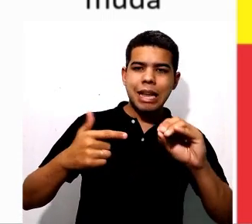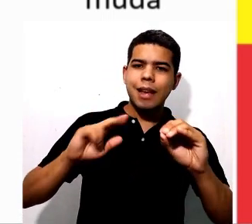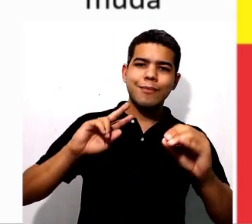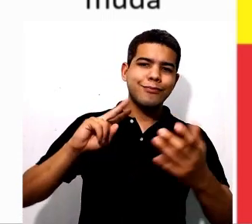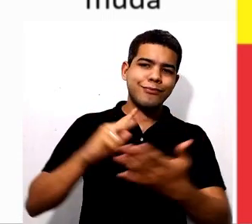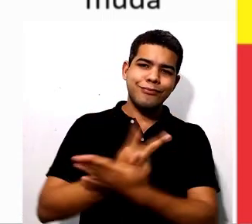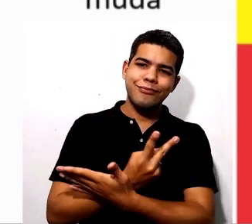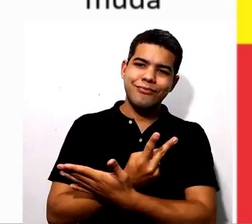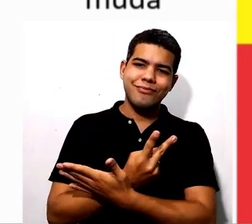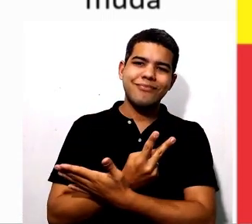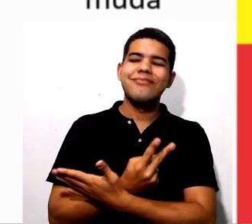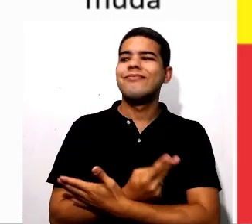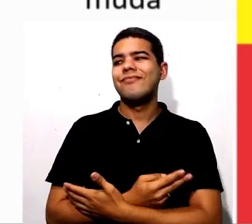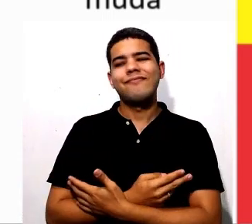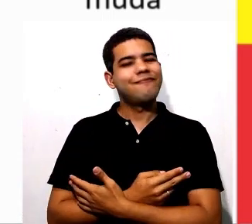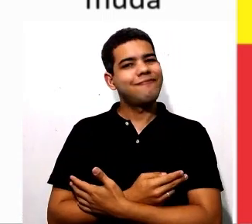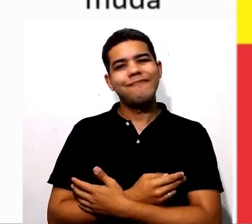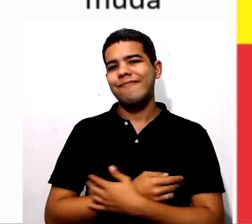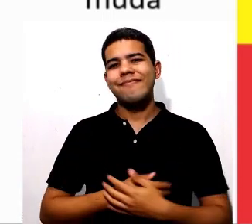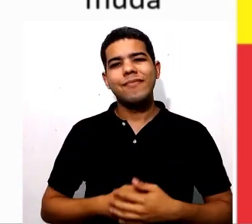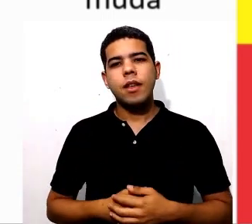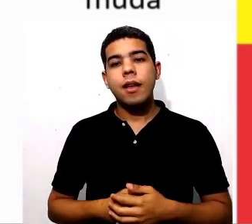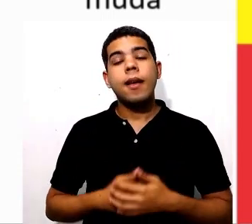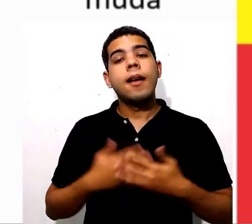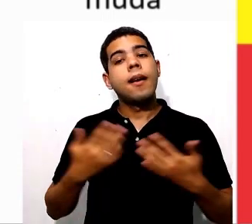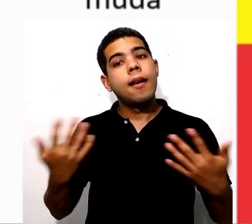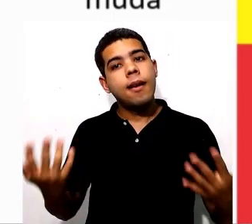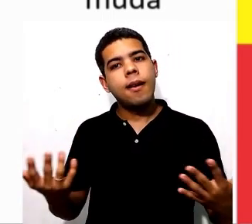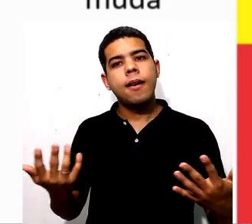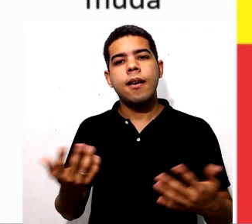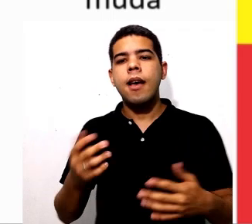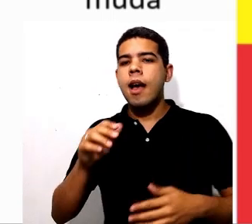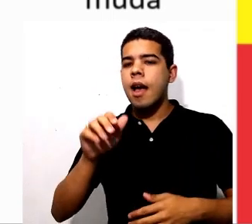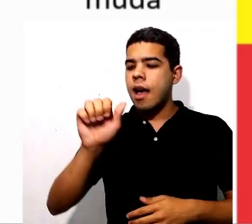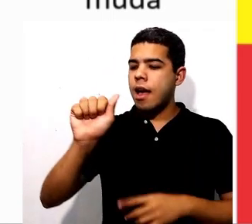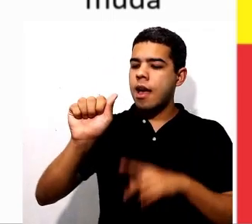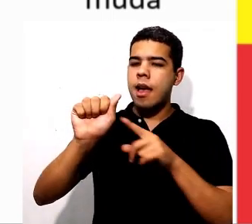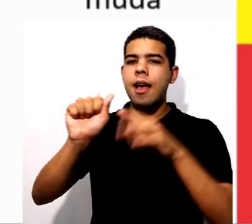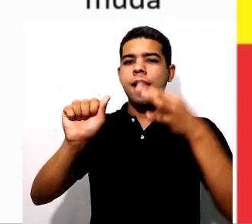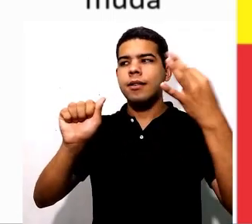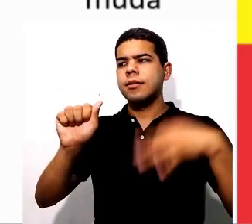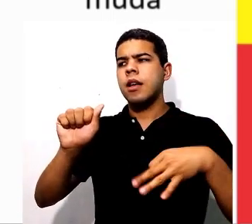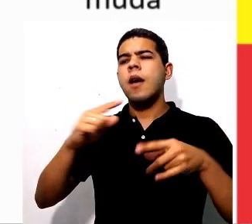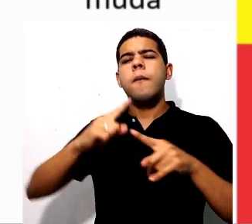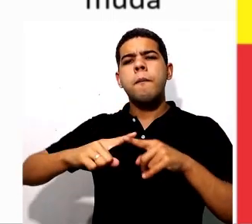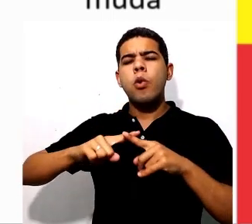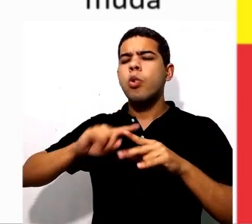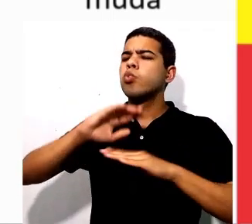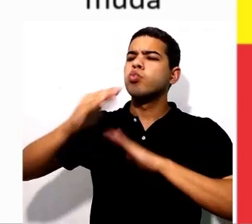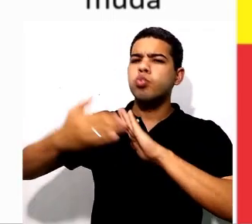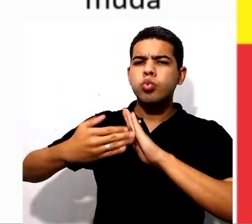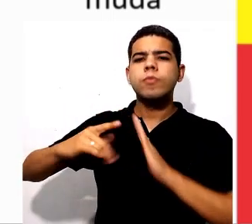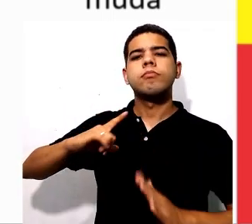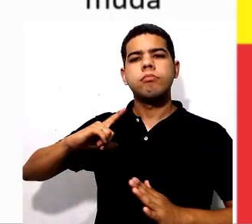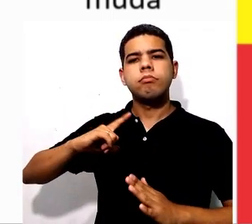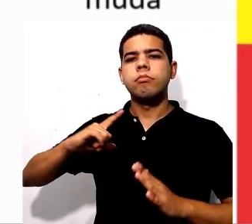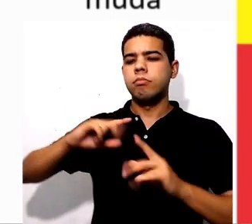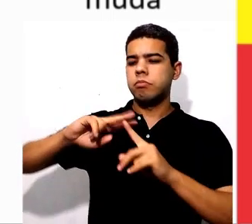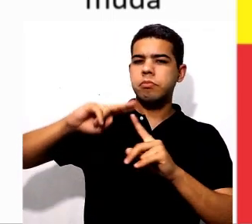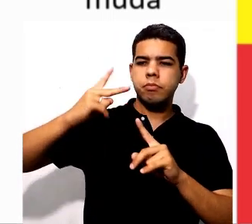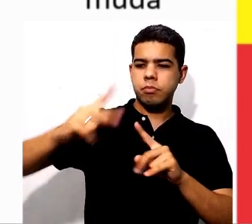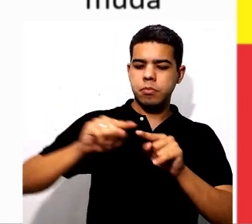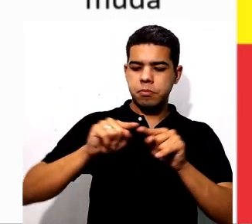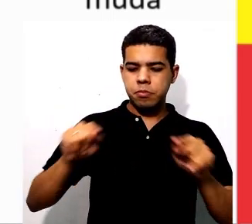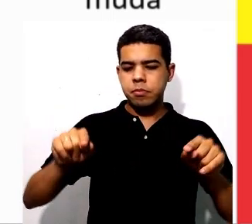outros lados vão dobrar. Então aqui, ó, 4, 12. Perfeito, ó. O dobro de 2 é 4, o dobro